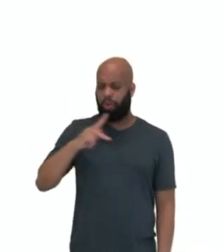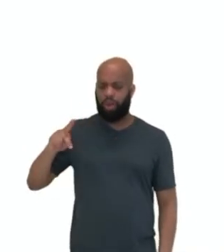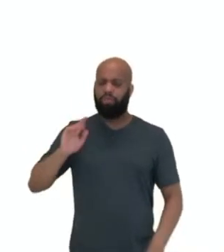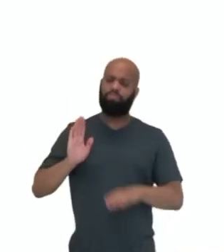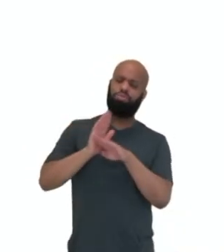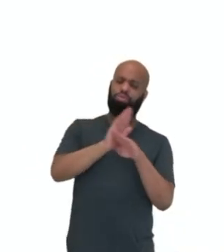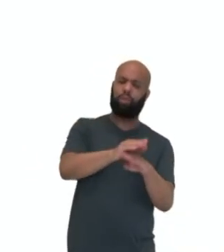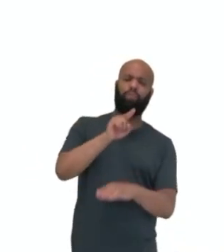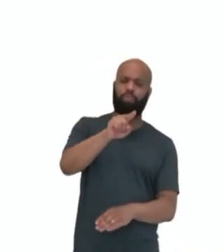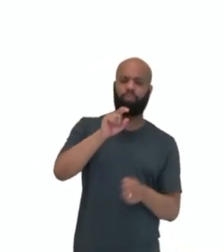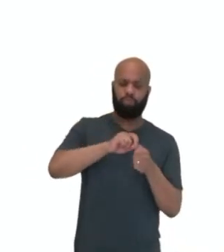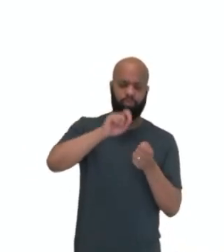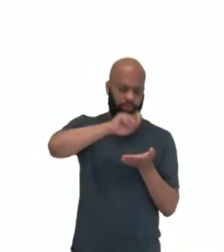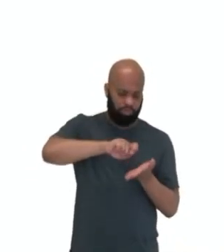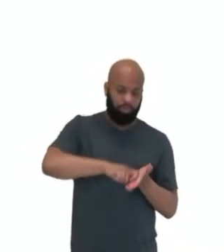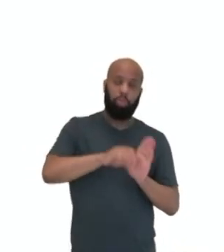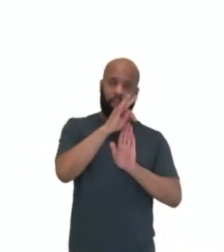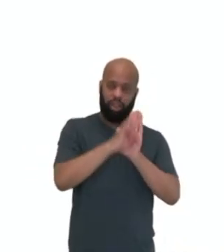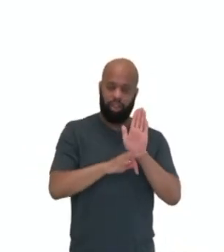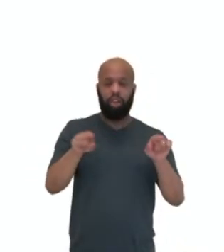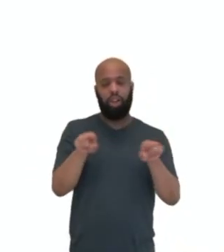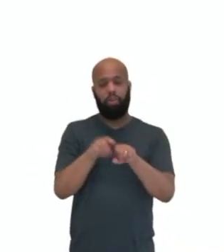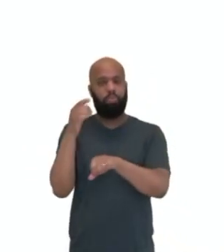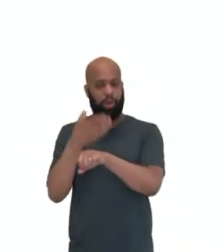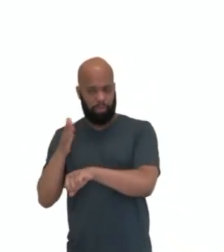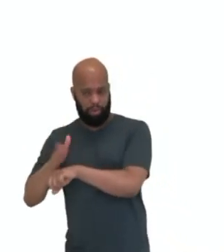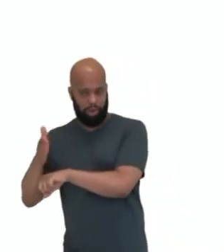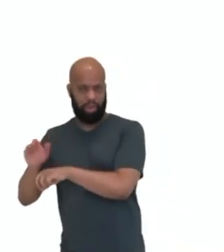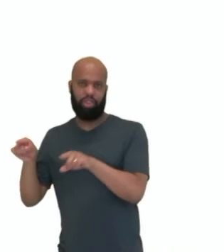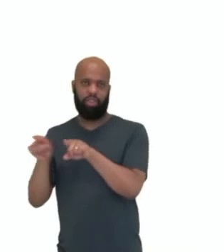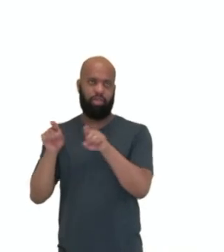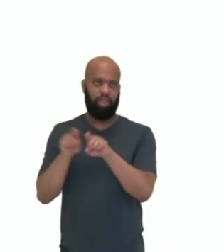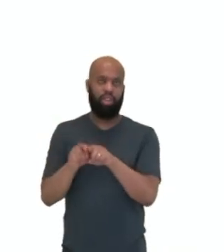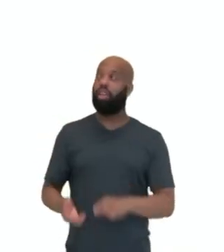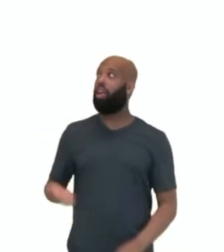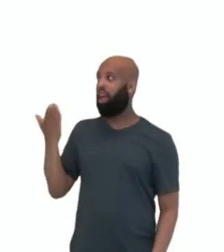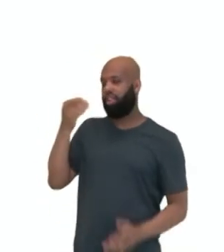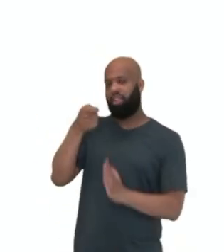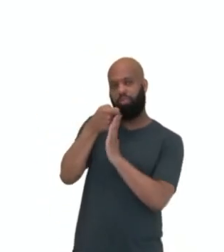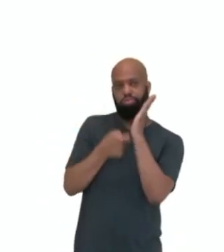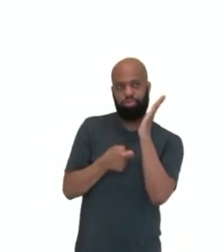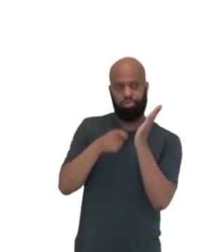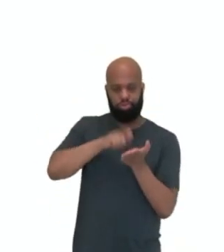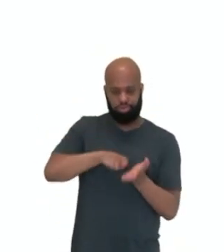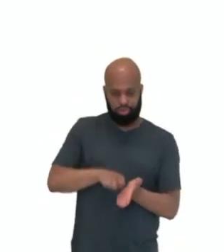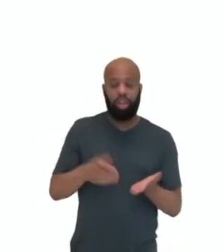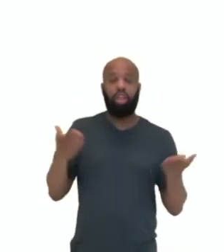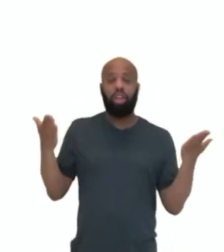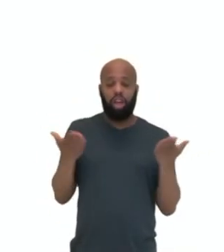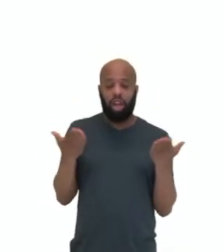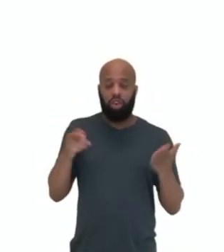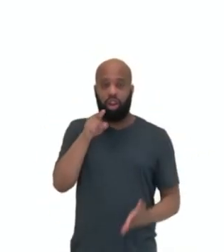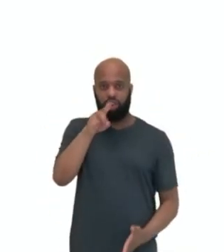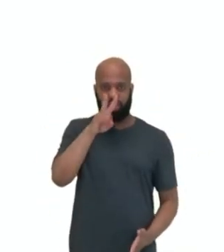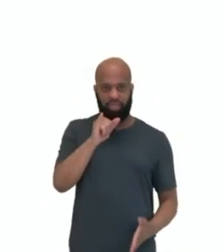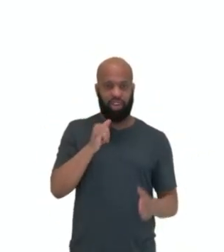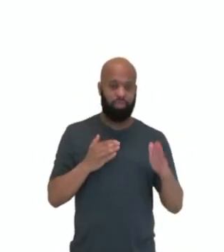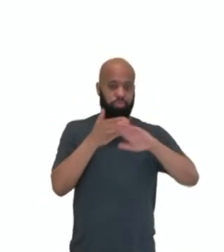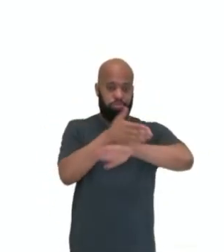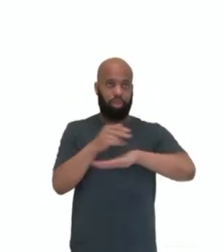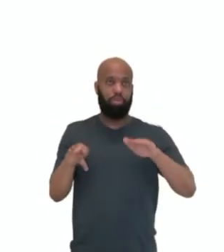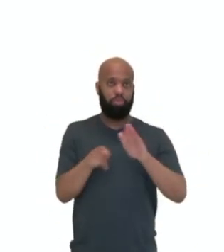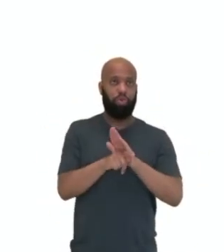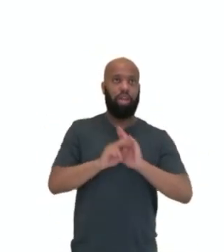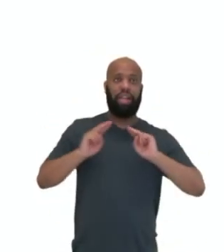ajuda a produzir textos e a praticar essa produção. Então, você vai acessar a página do